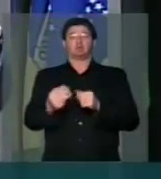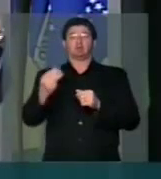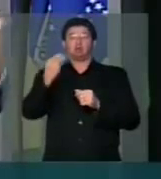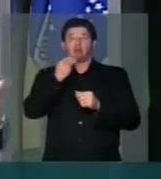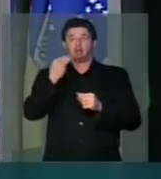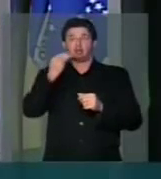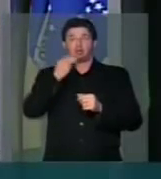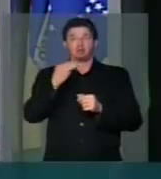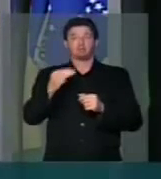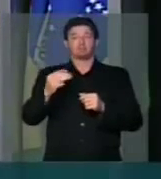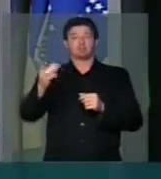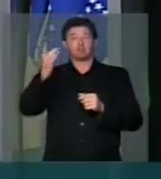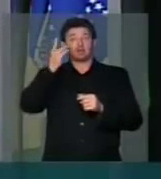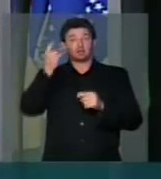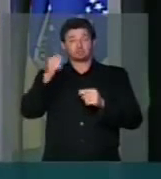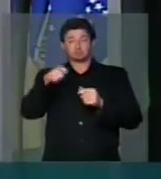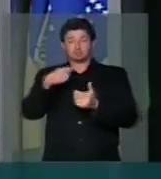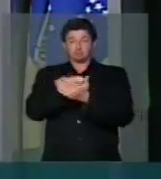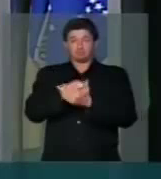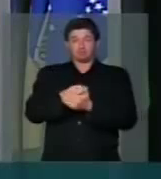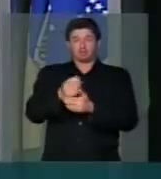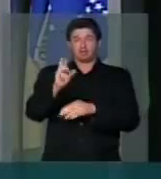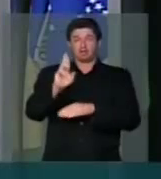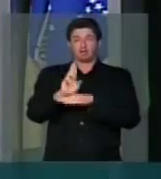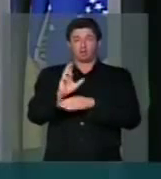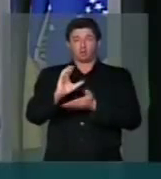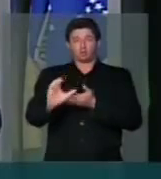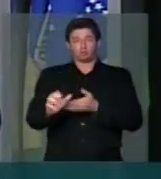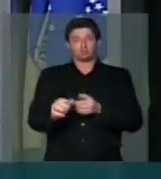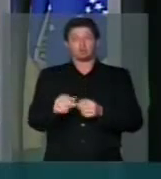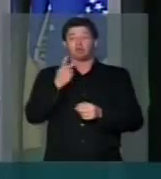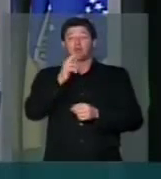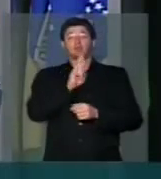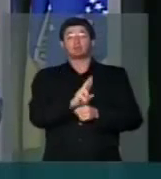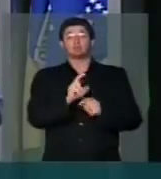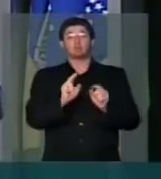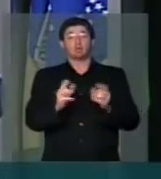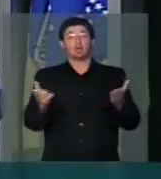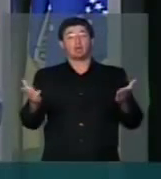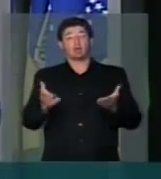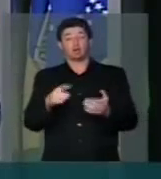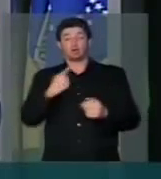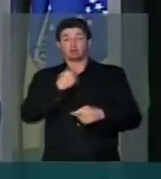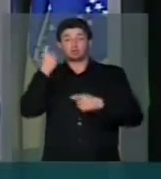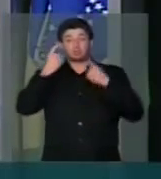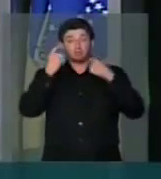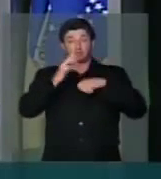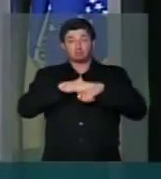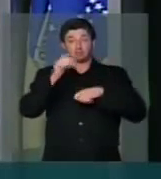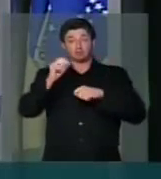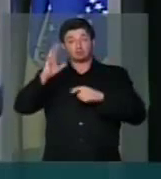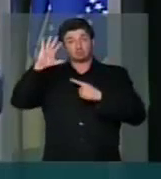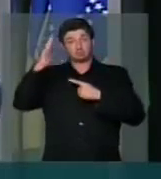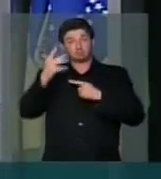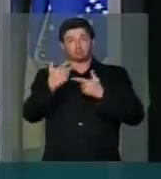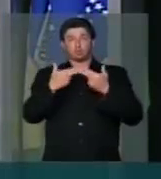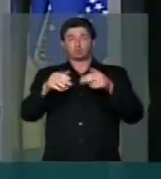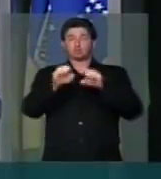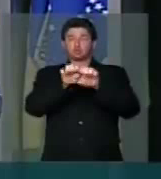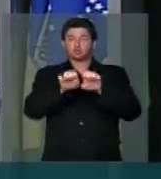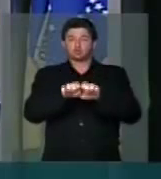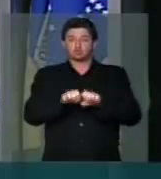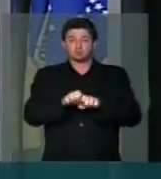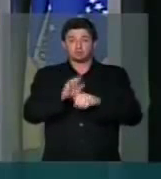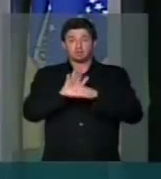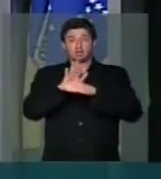Dilma precisa cobrir de recursos, e ela responde, mas aí estamos agora mais preocupados em tomar medidas estruturantes